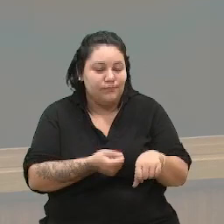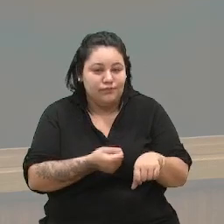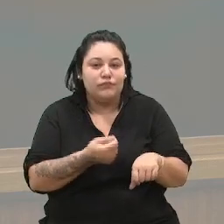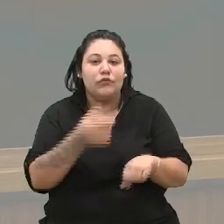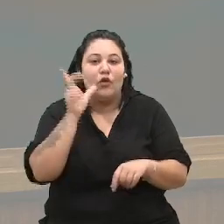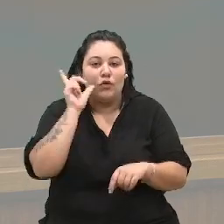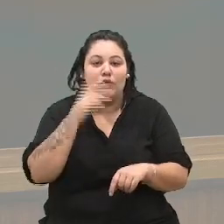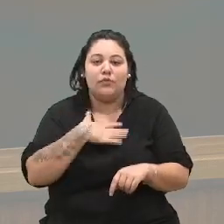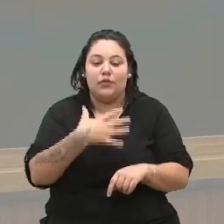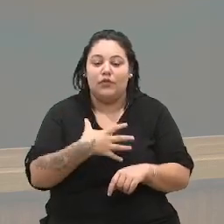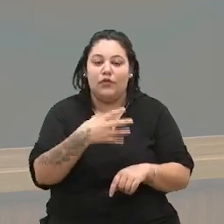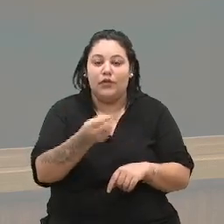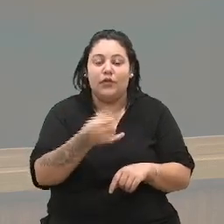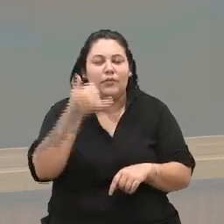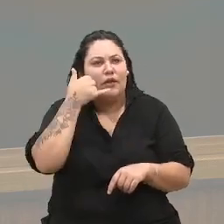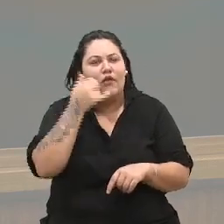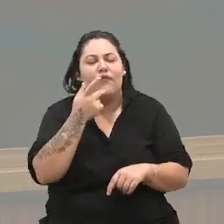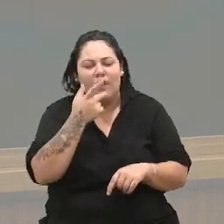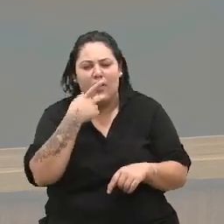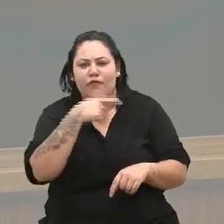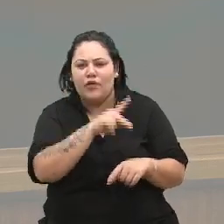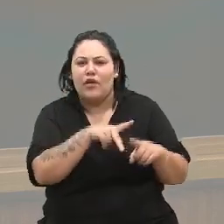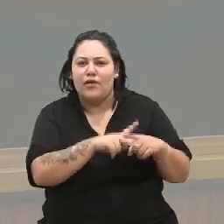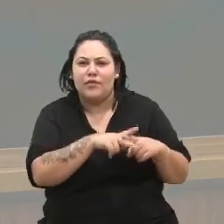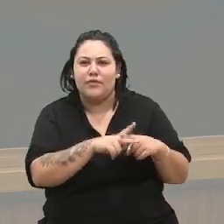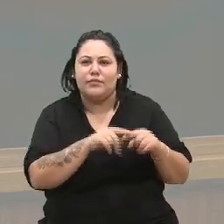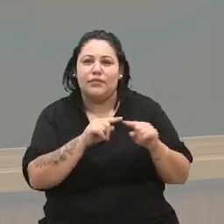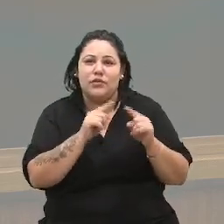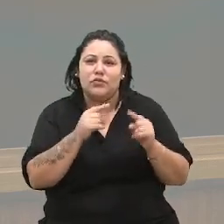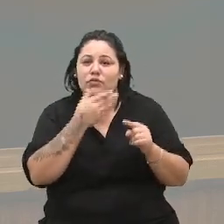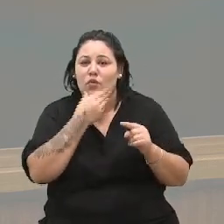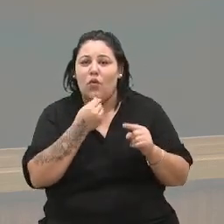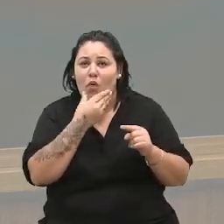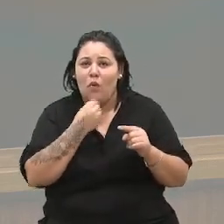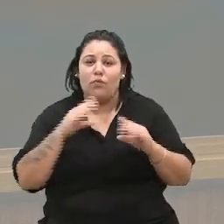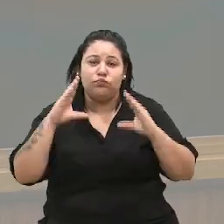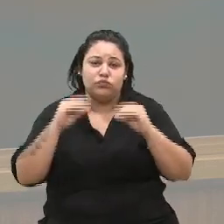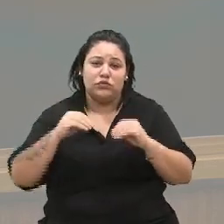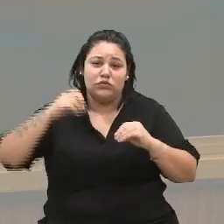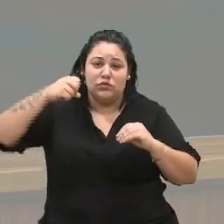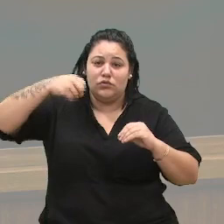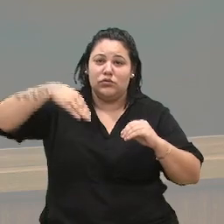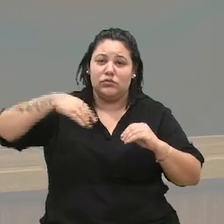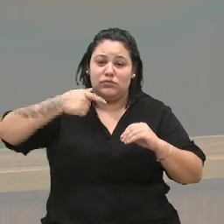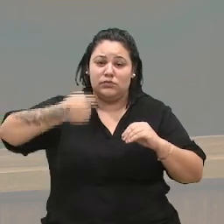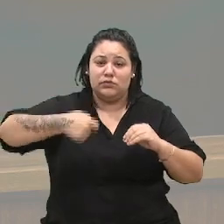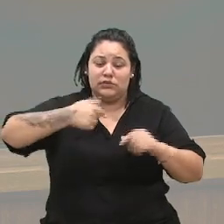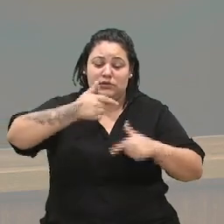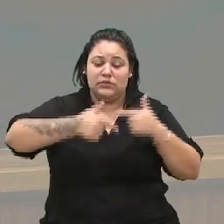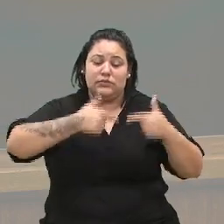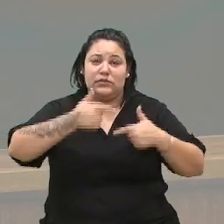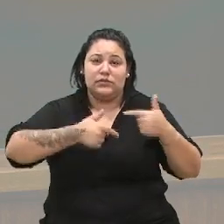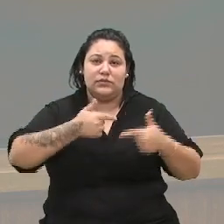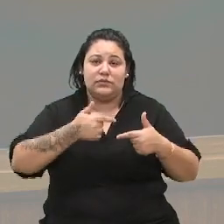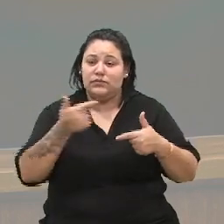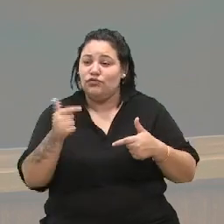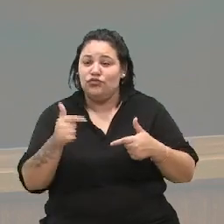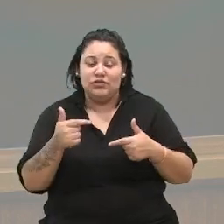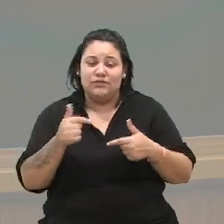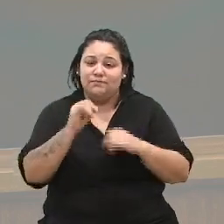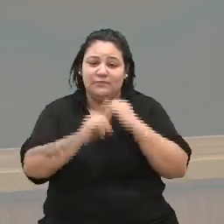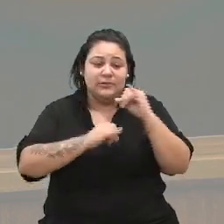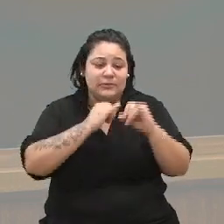tinha ido lá arrumar e tal, e que o cara desligou a luz e ele precisava trabalhar e estava sem luz para entrar com a internet,